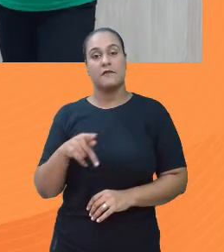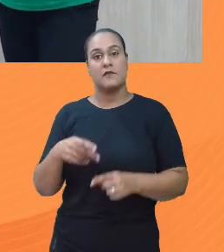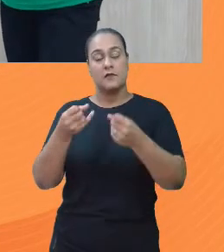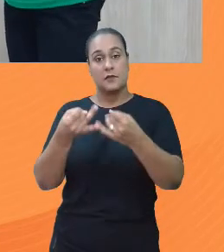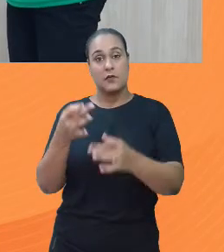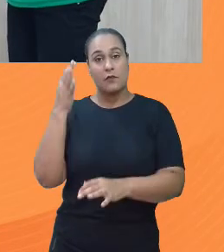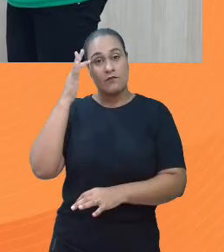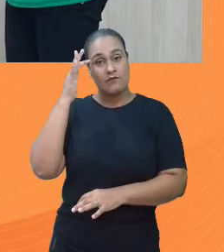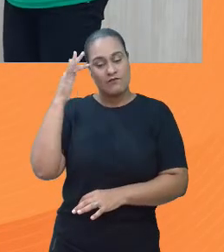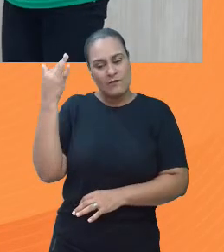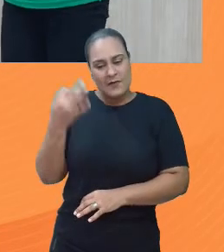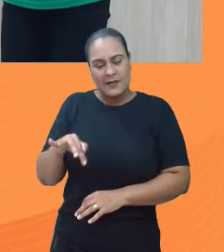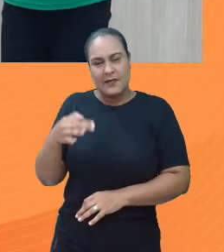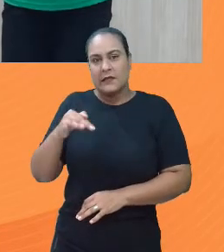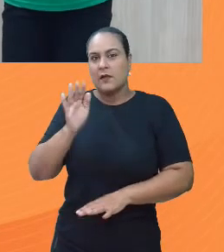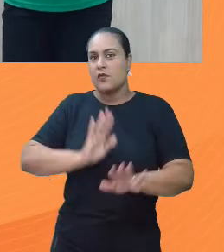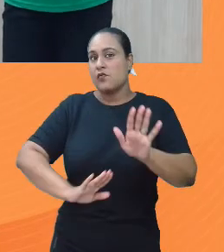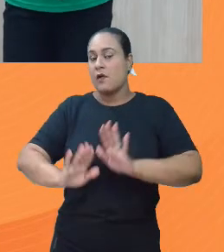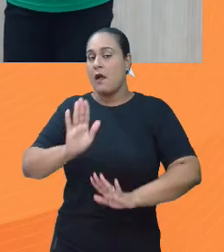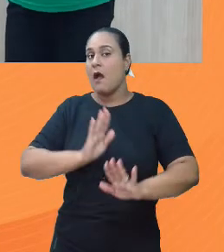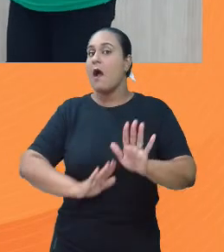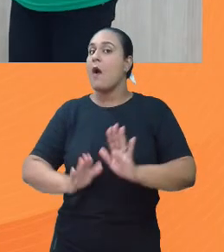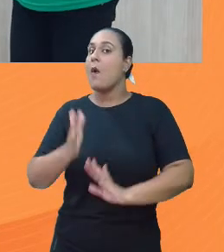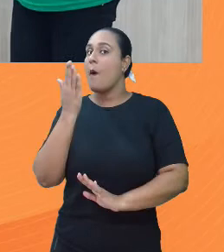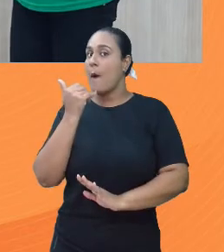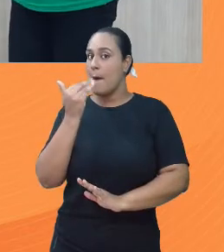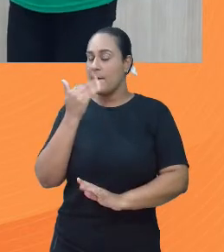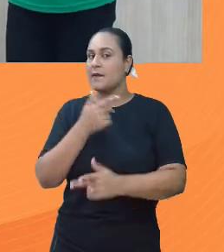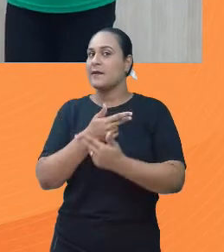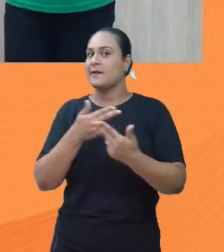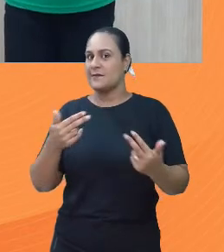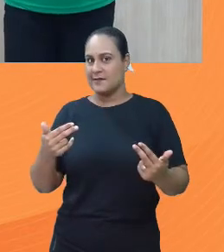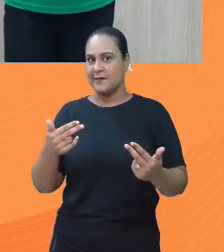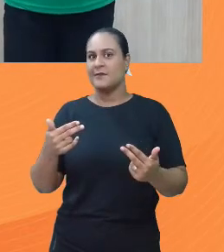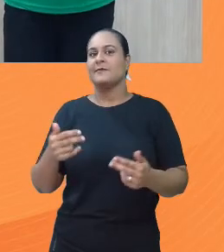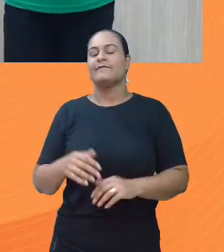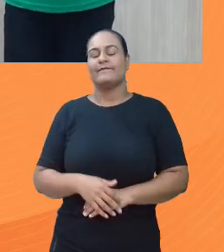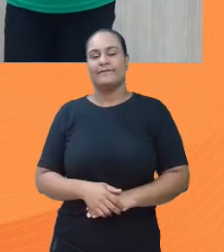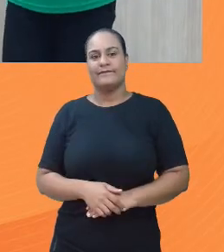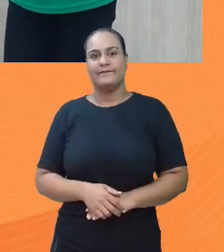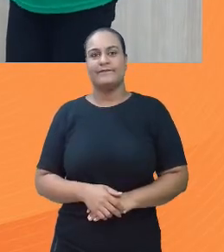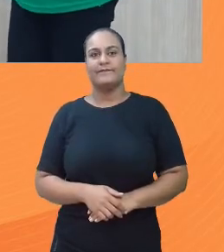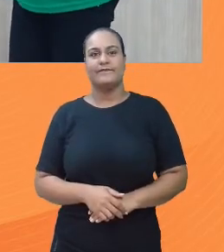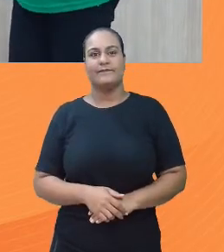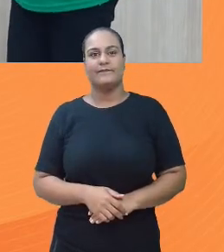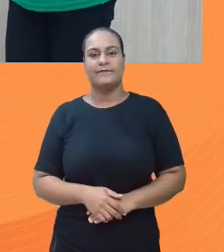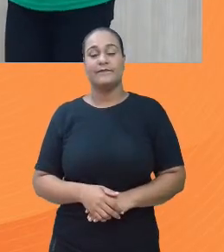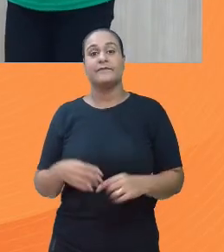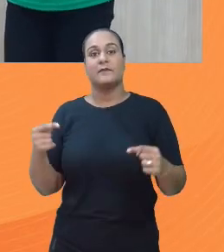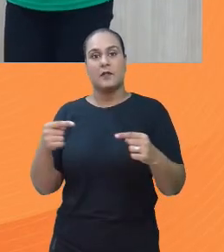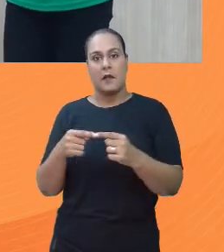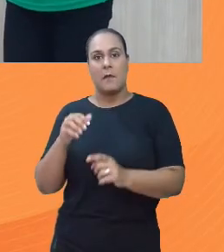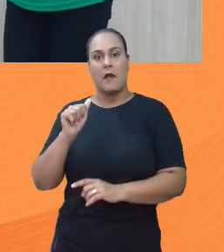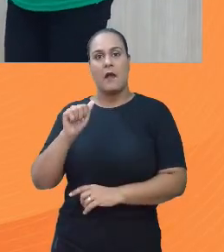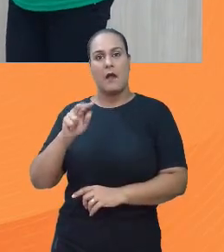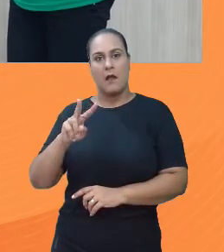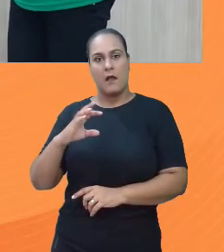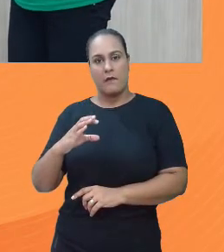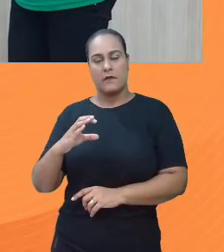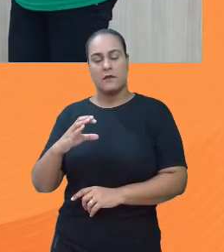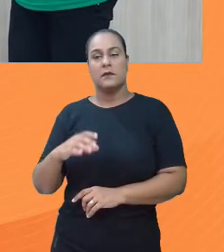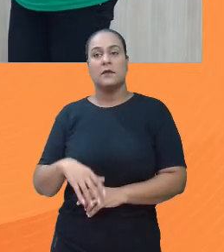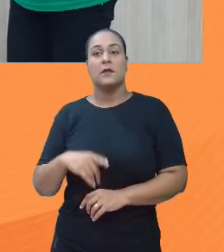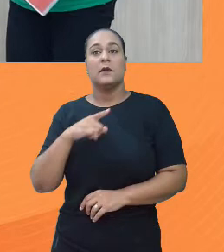o cuidado em relação à alimentação, aqui também em questão do AVC. Então, o que é que